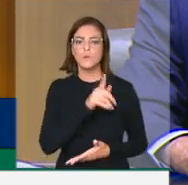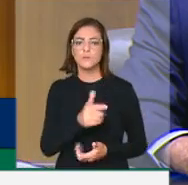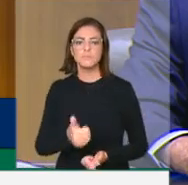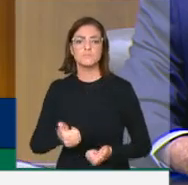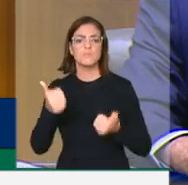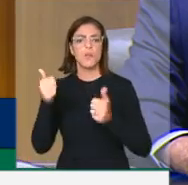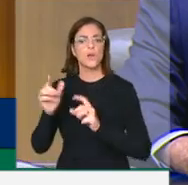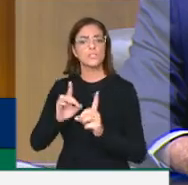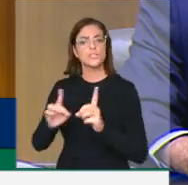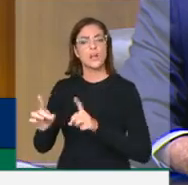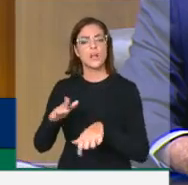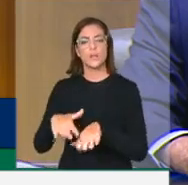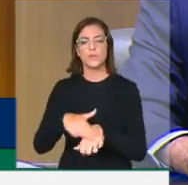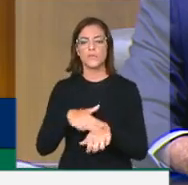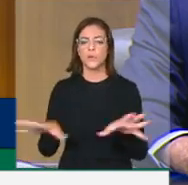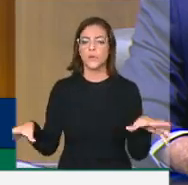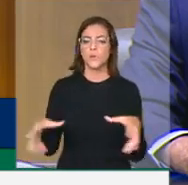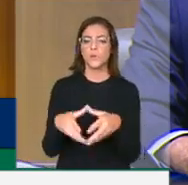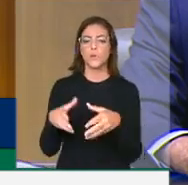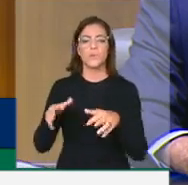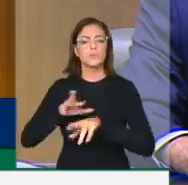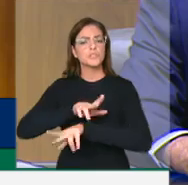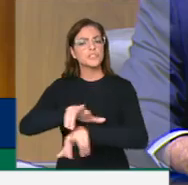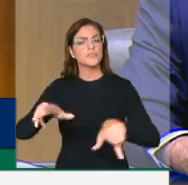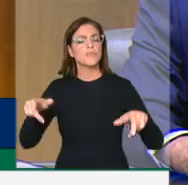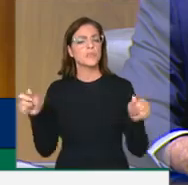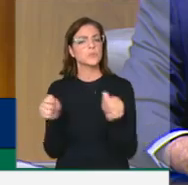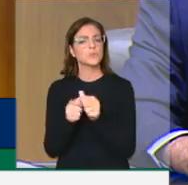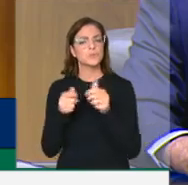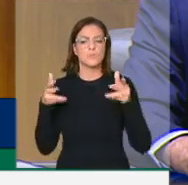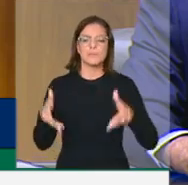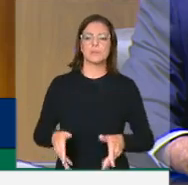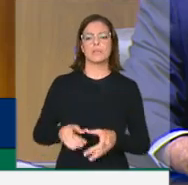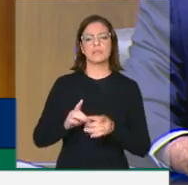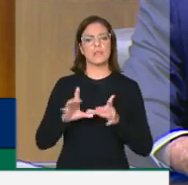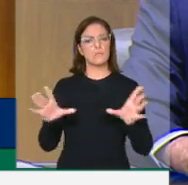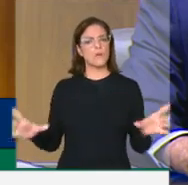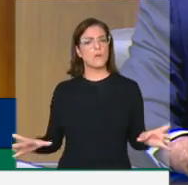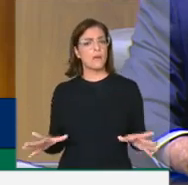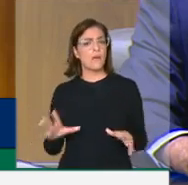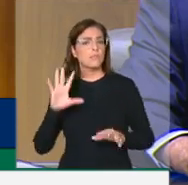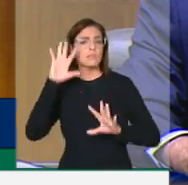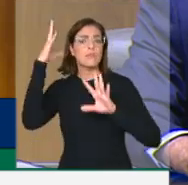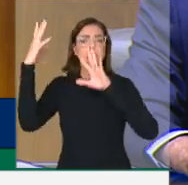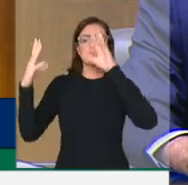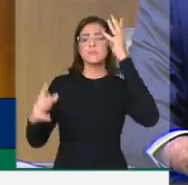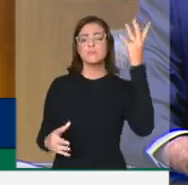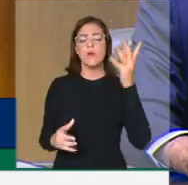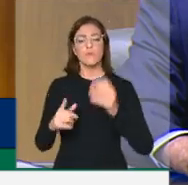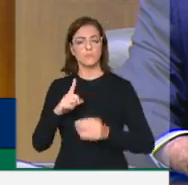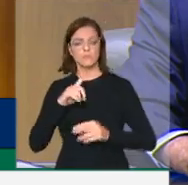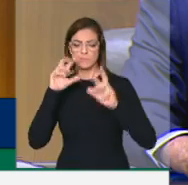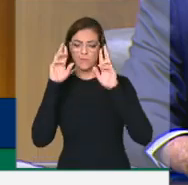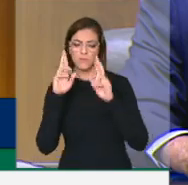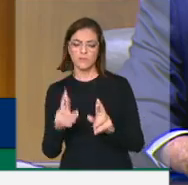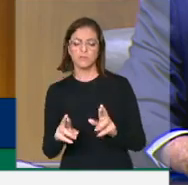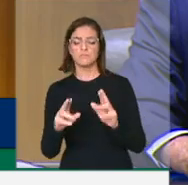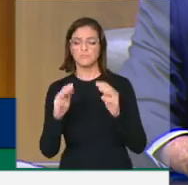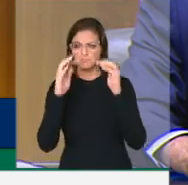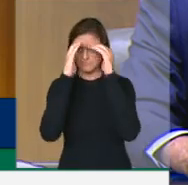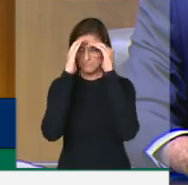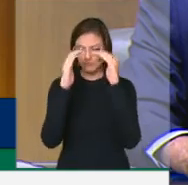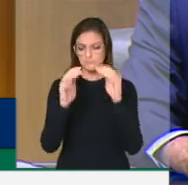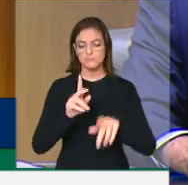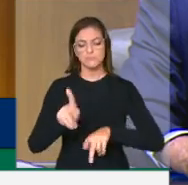tratar de forma colegiada, participativa e democrática todos os atos que seguiram respeitando os princípios da participação